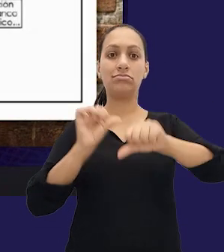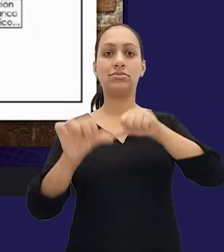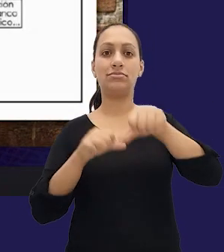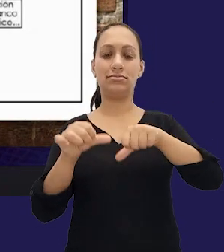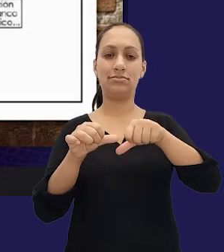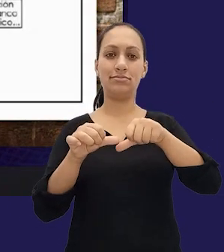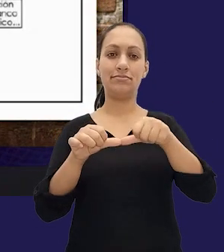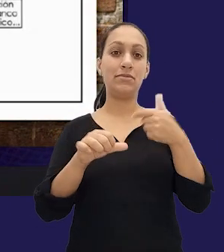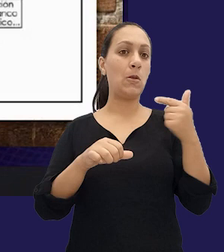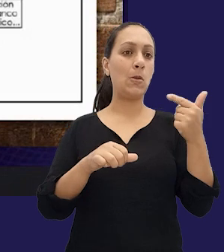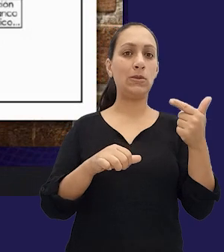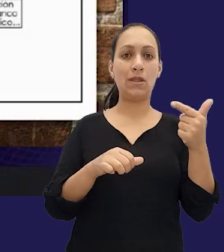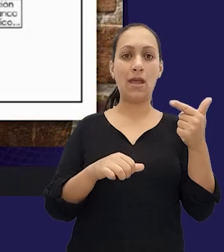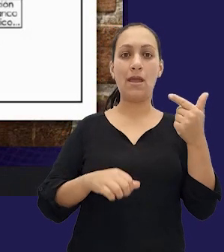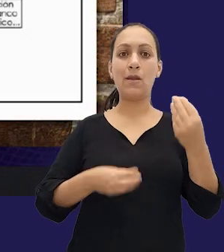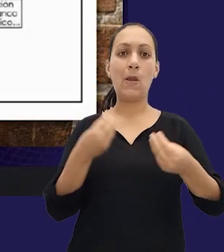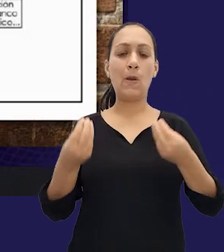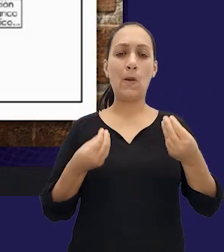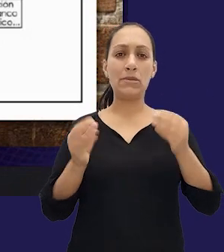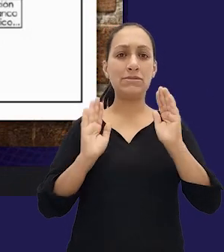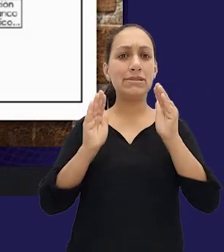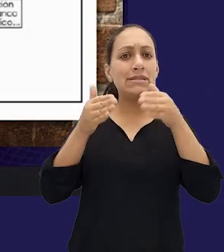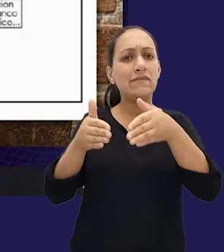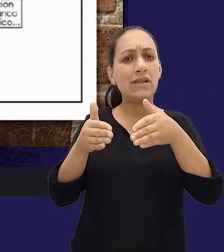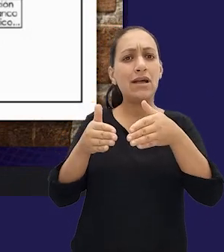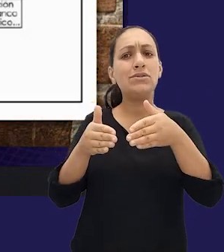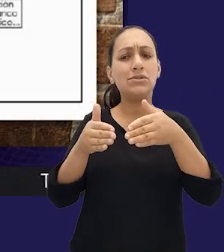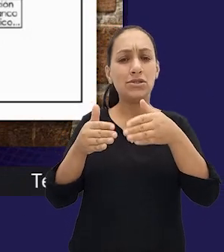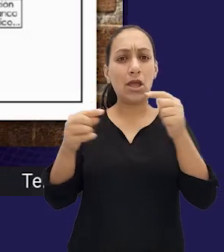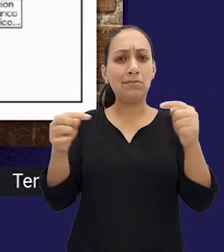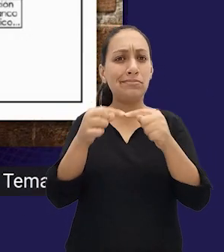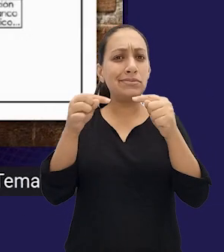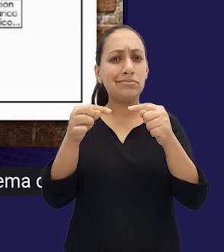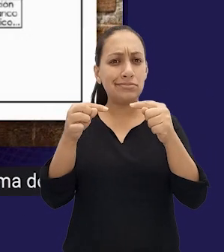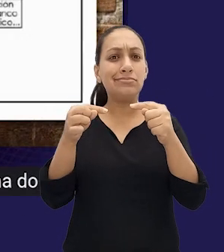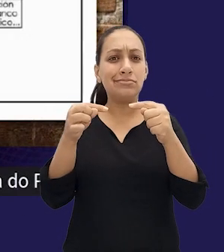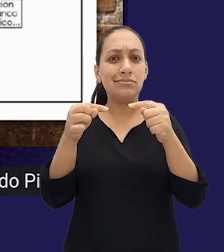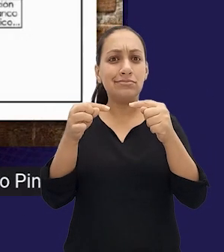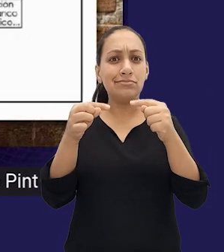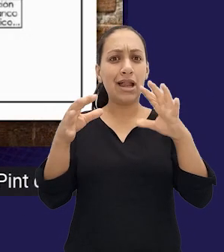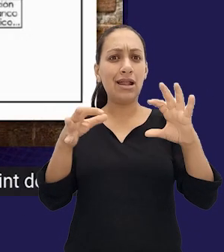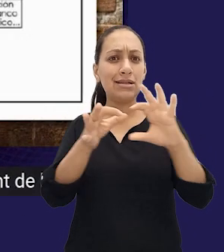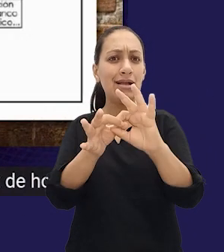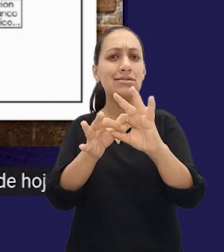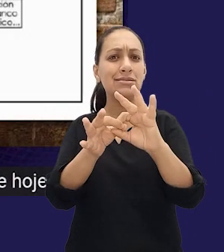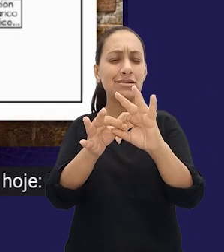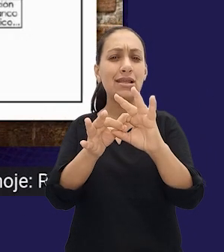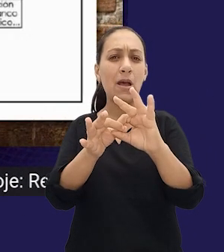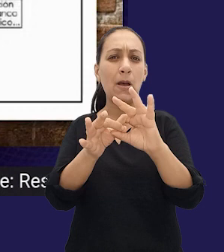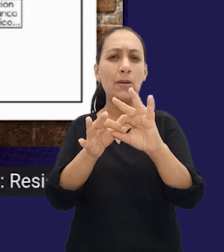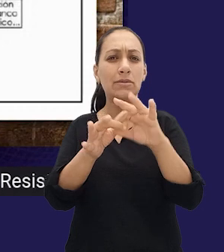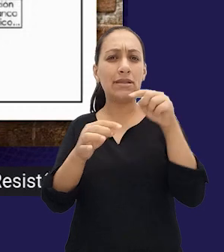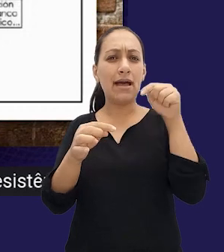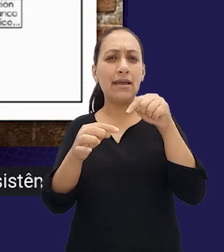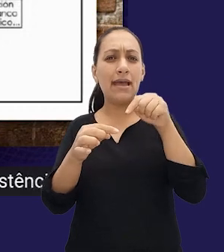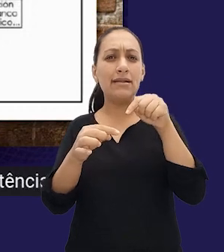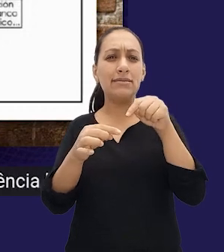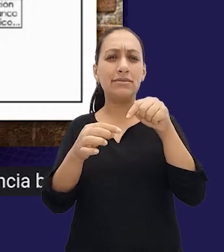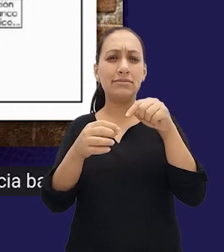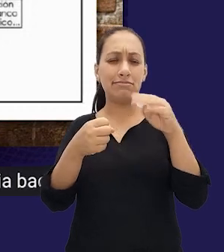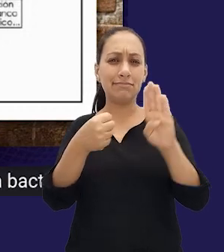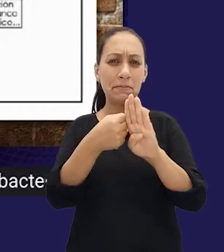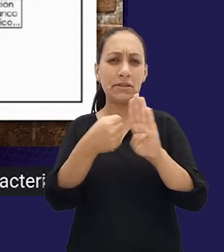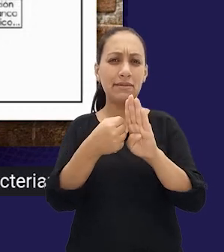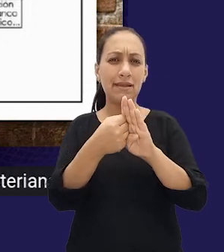Então, não existe mais a especificidade, a afinidade pela ligação naquele dado sítio da bactéria,